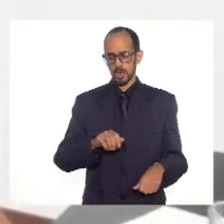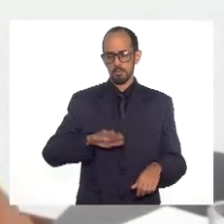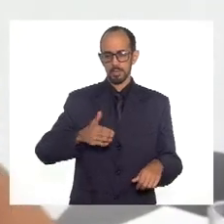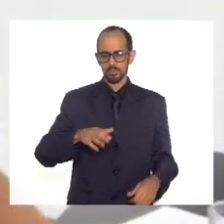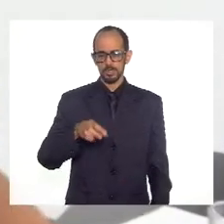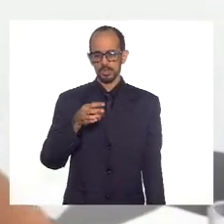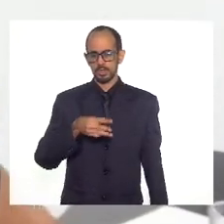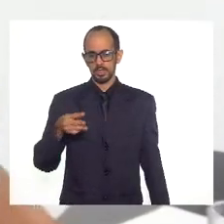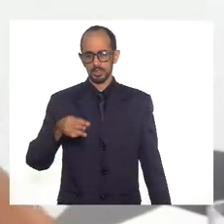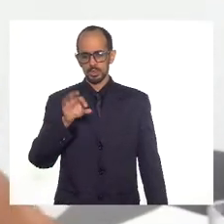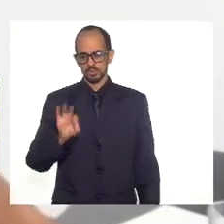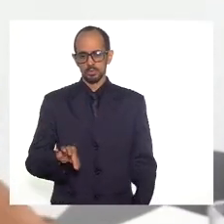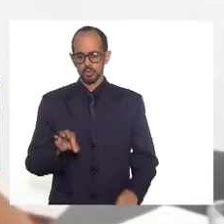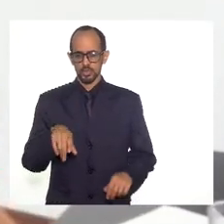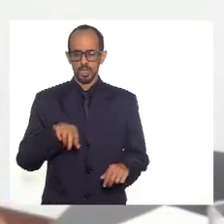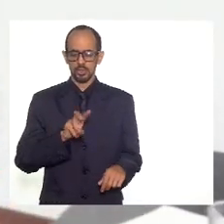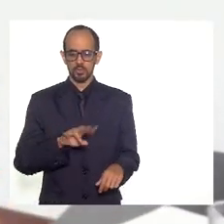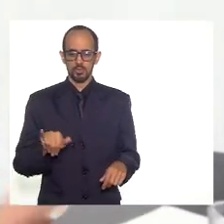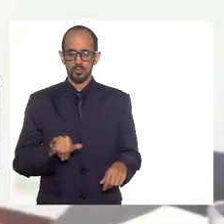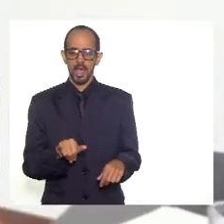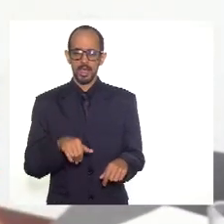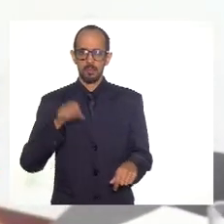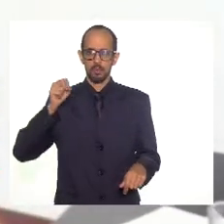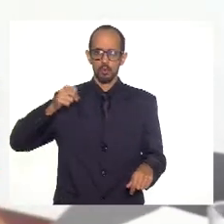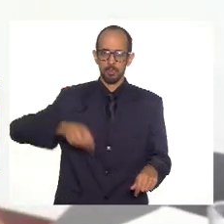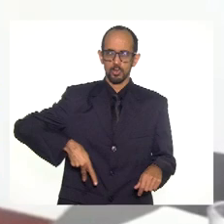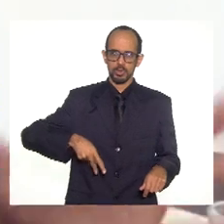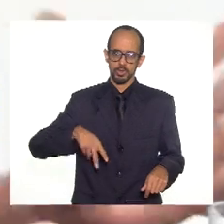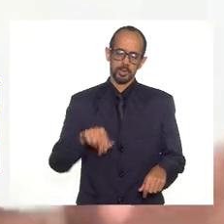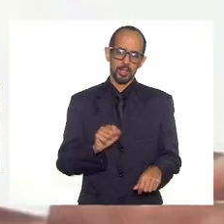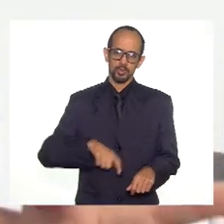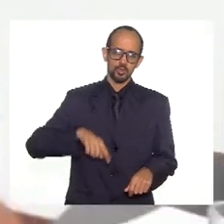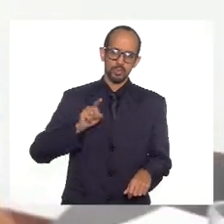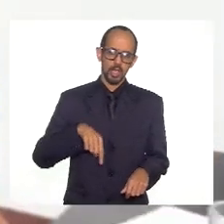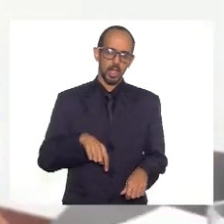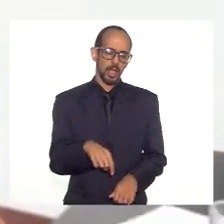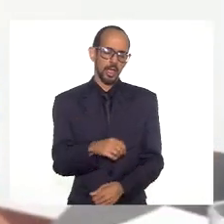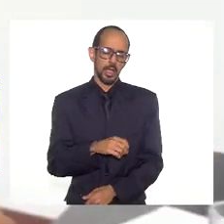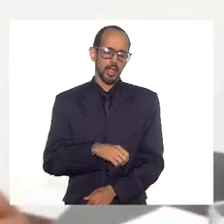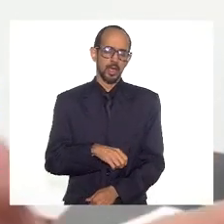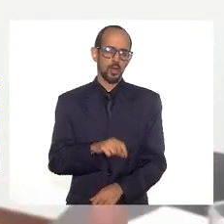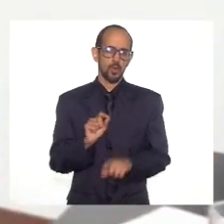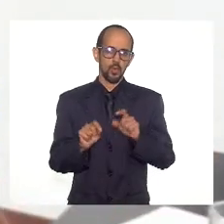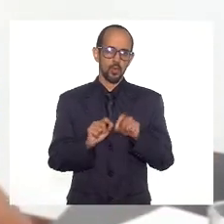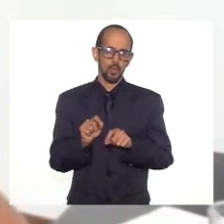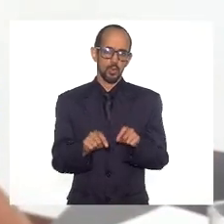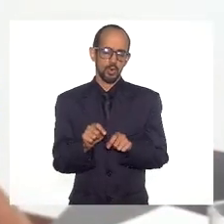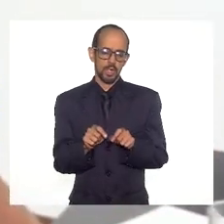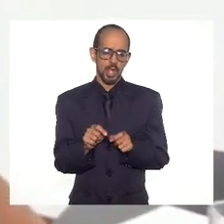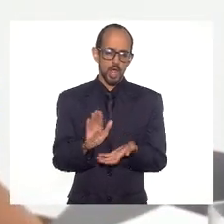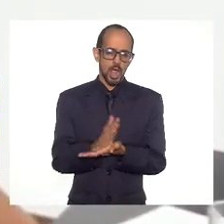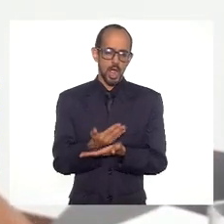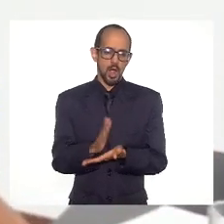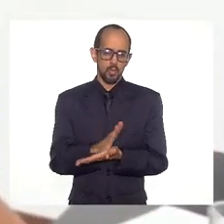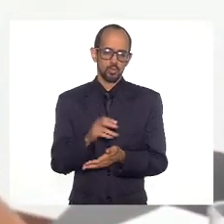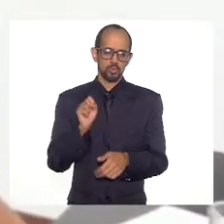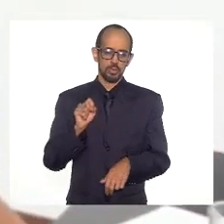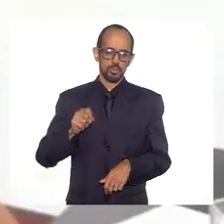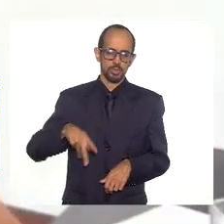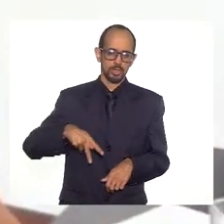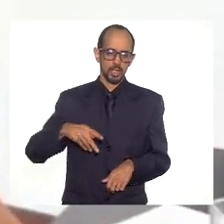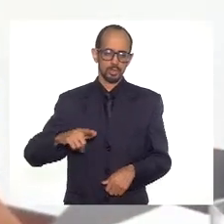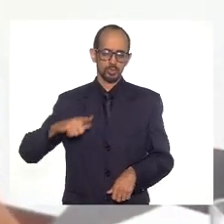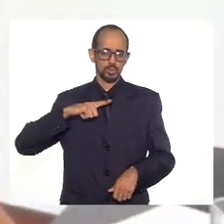bolso de uma casta privilegiada de aposentados, obviamente que não todos, mas de boa parte de uns aposentados que